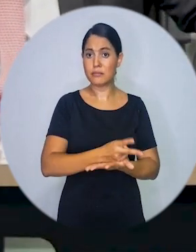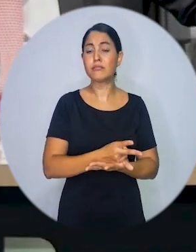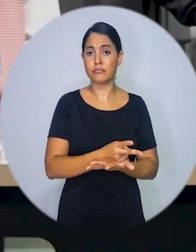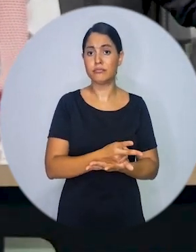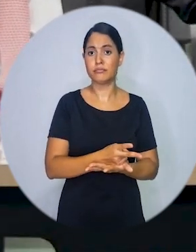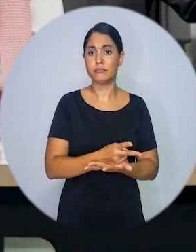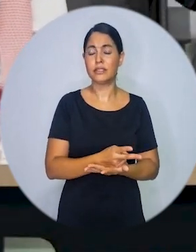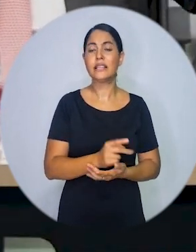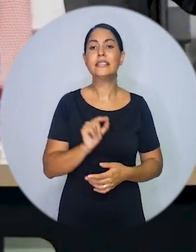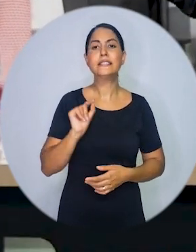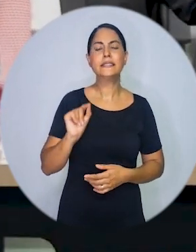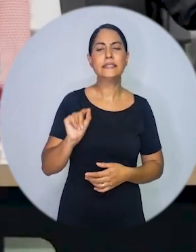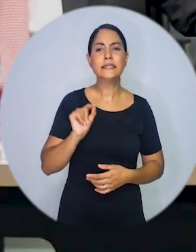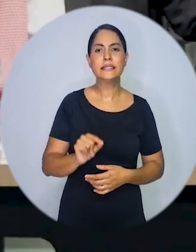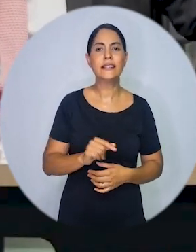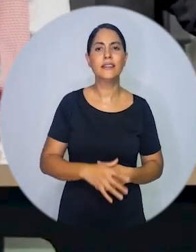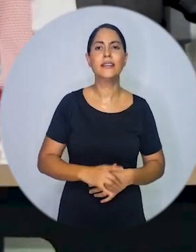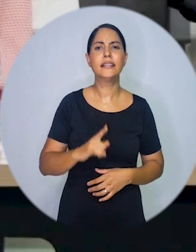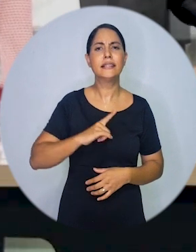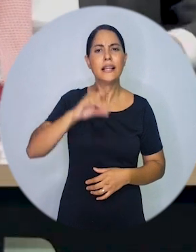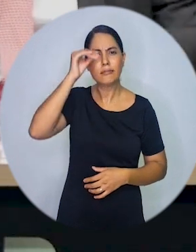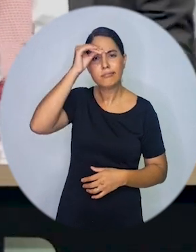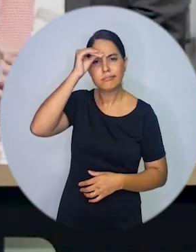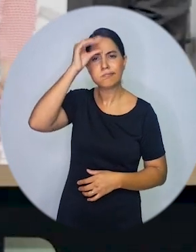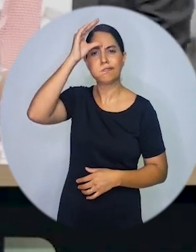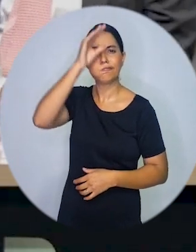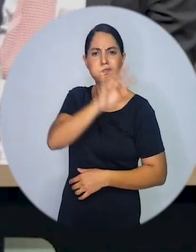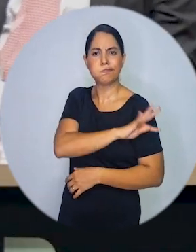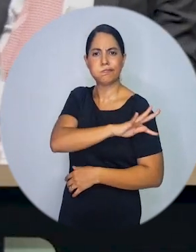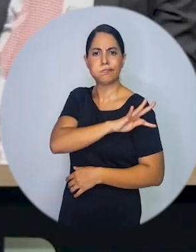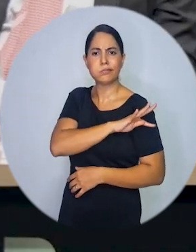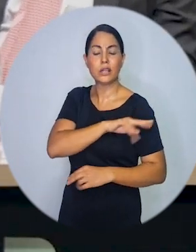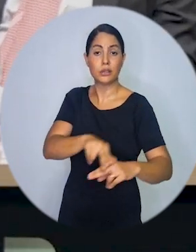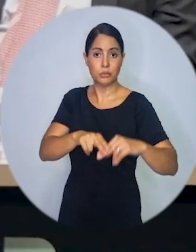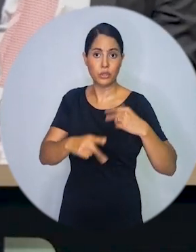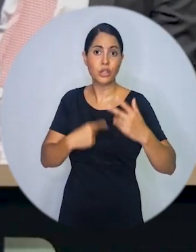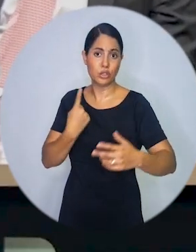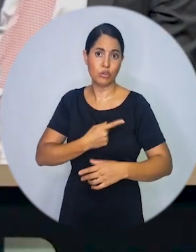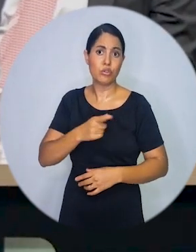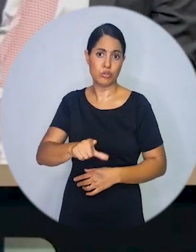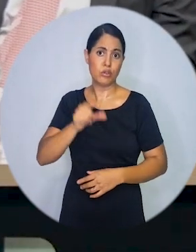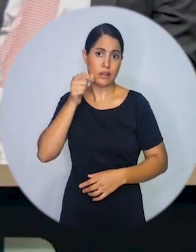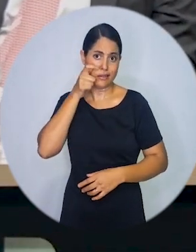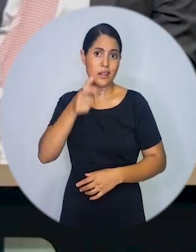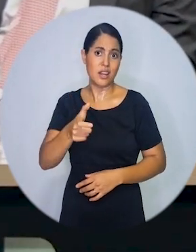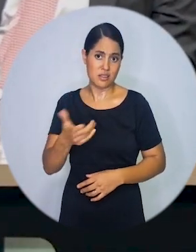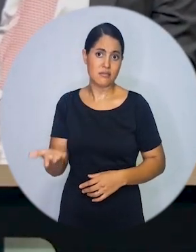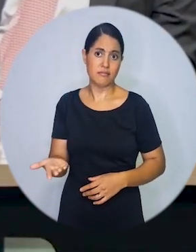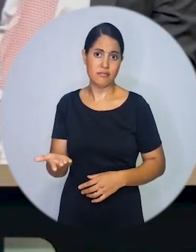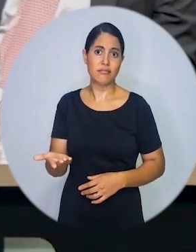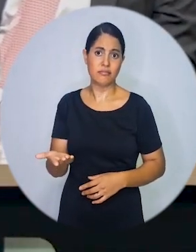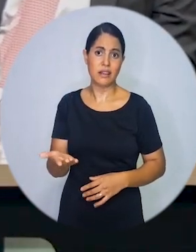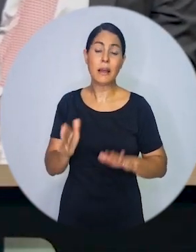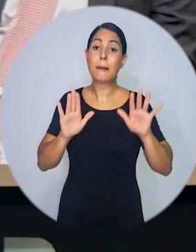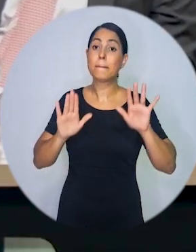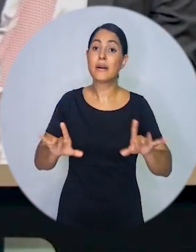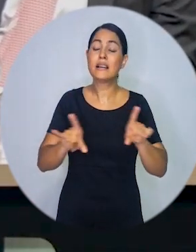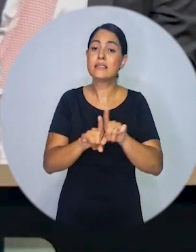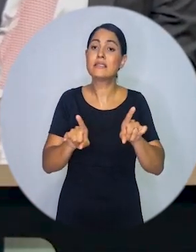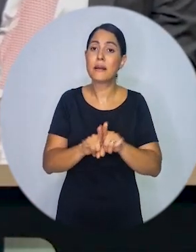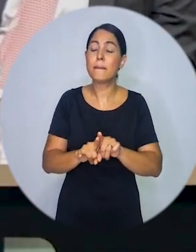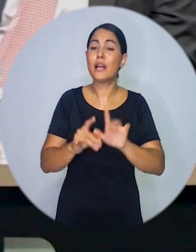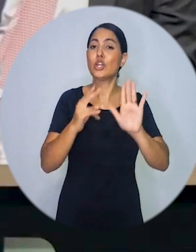magistratura que não só tenham um vasto conhecimento técnico para falar do tema que escolhemos, que é um tema